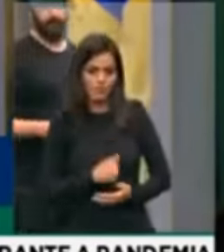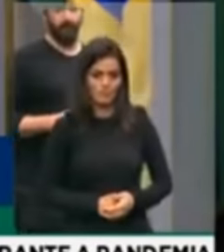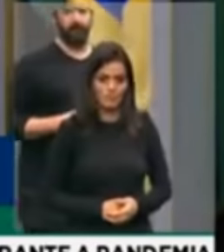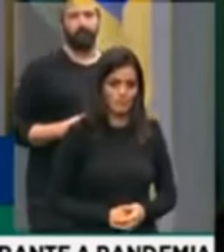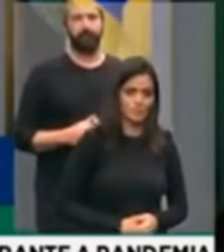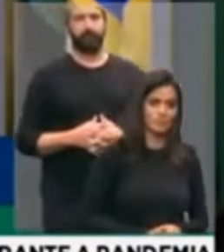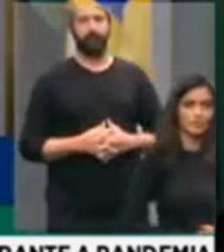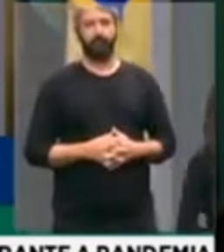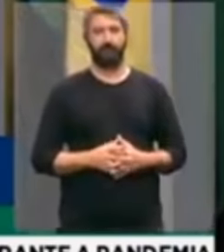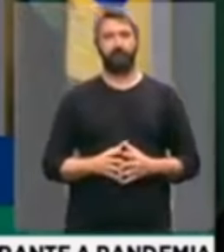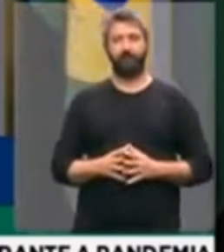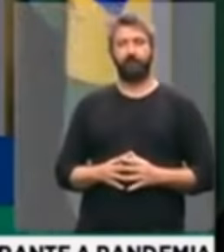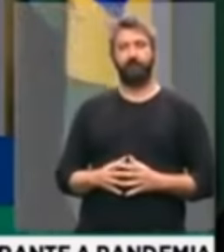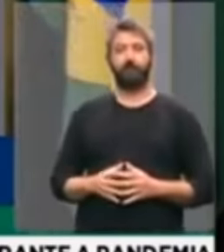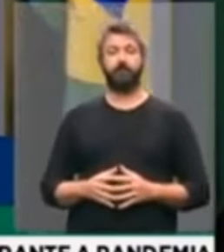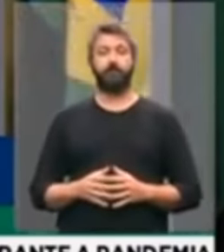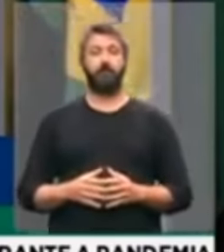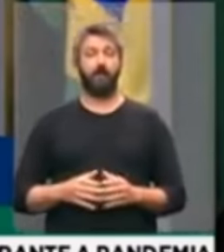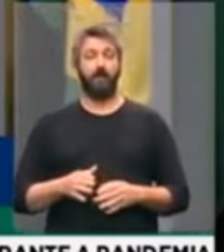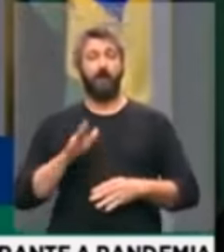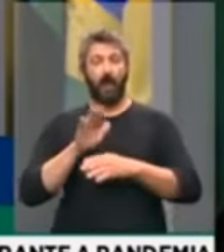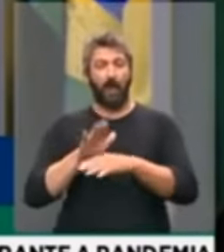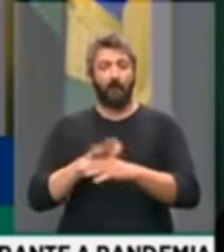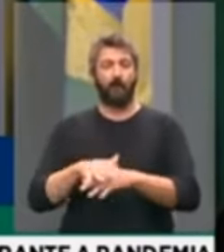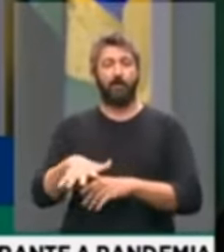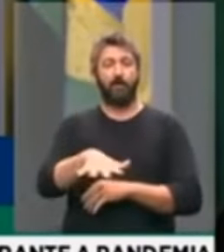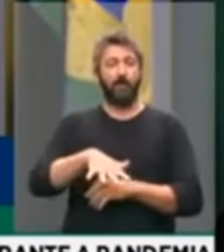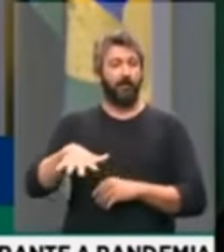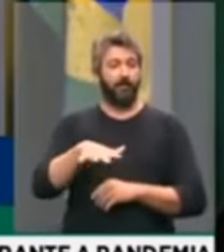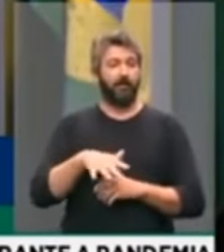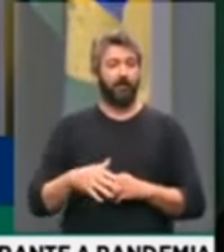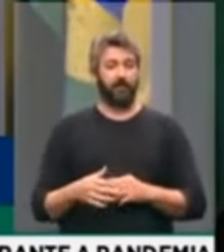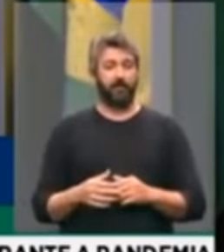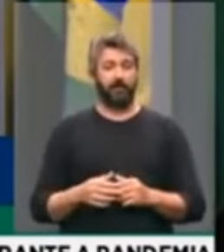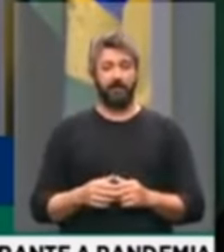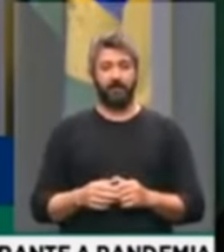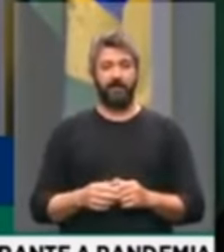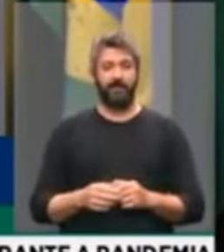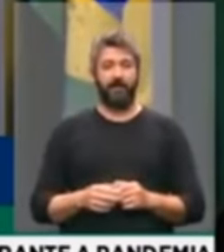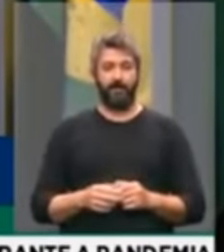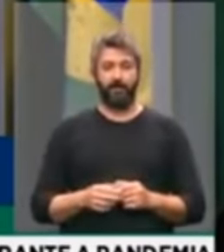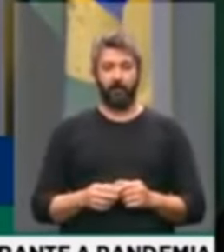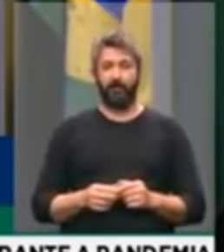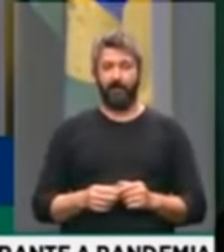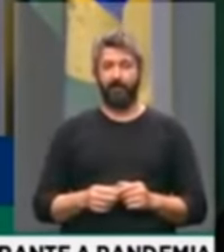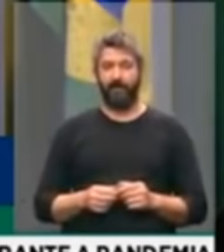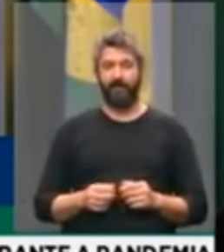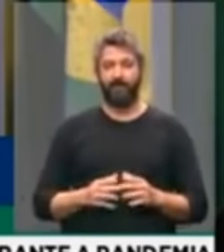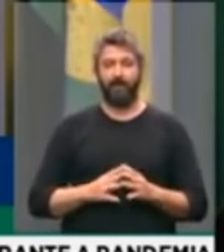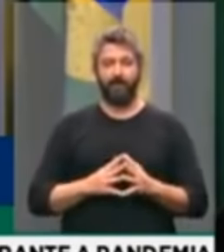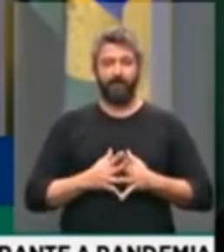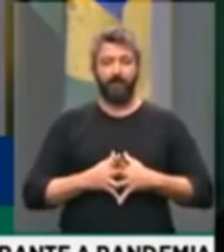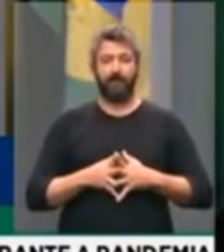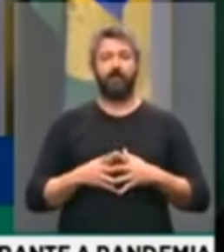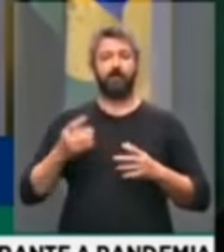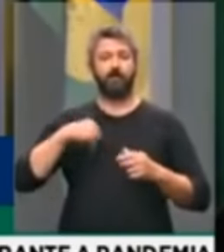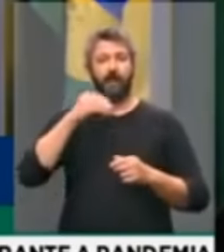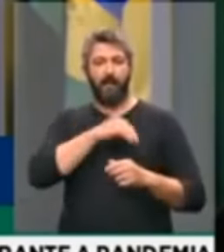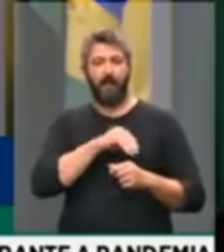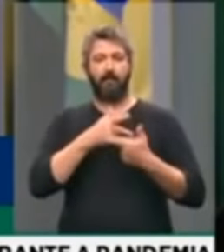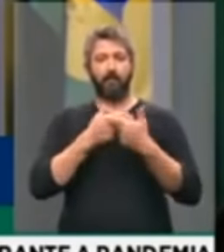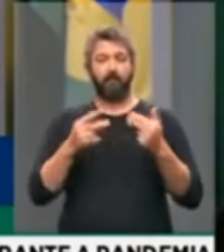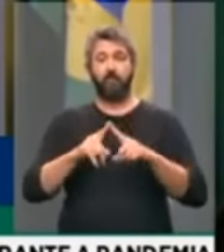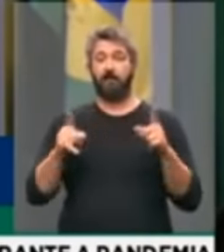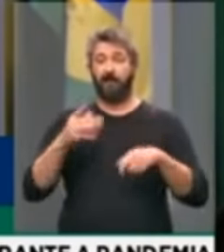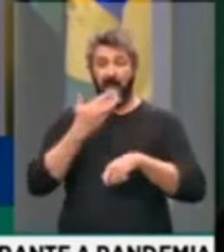renúncias fiscais em benefícios para determinados setores que deveriam empregar que deveriam gerar renda